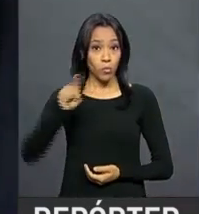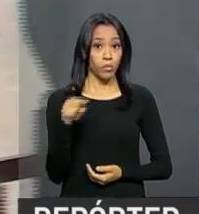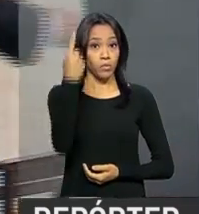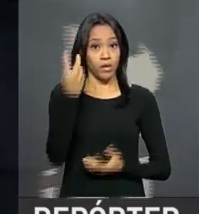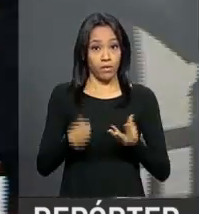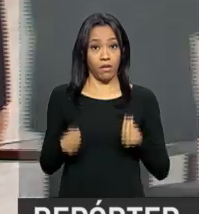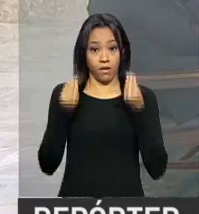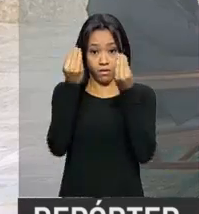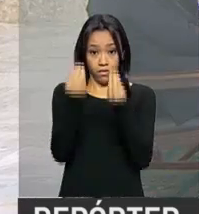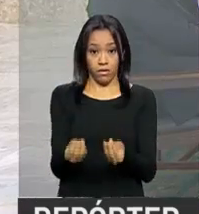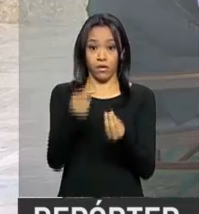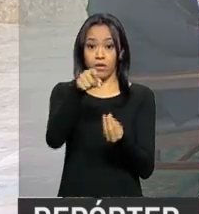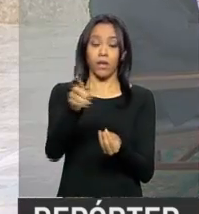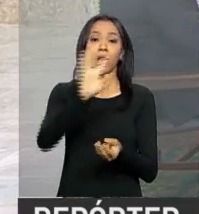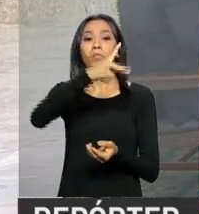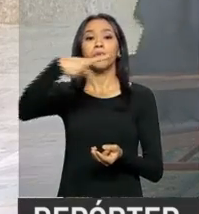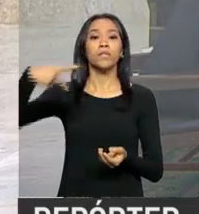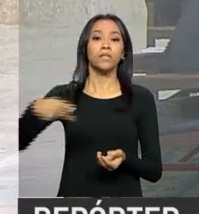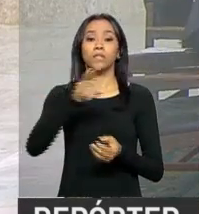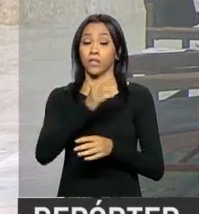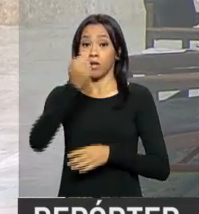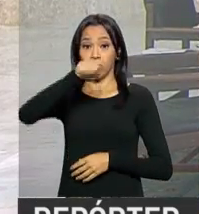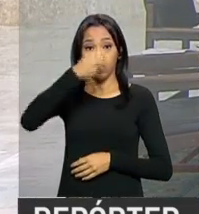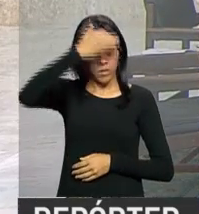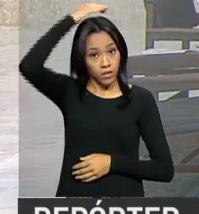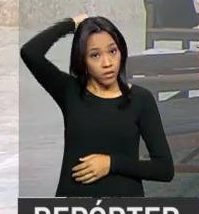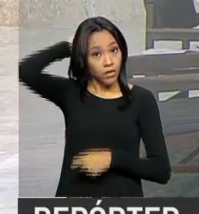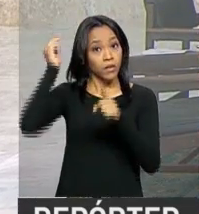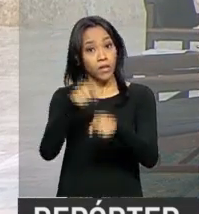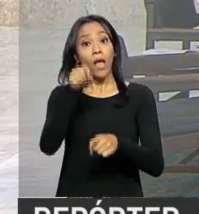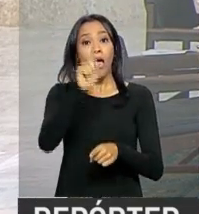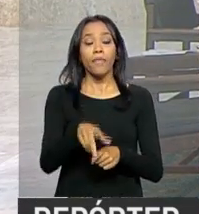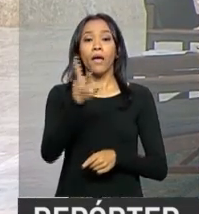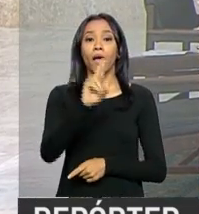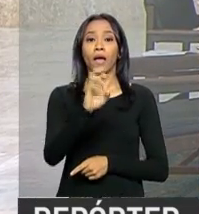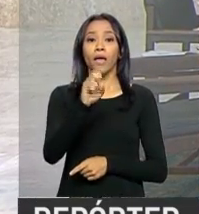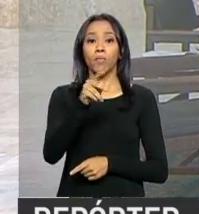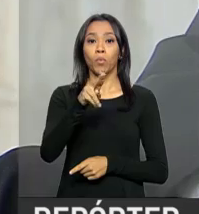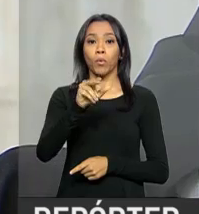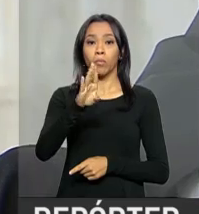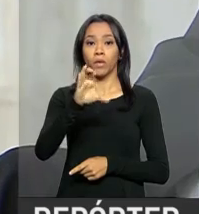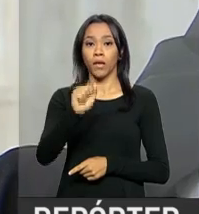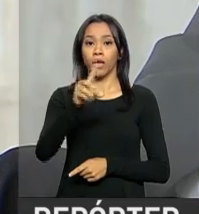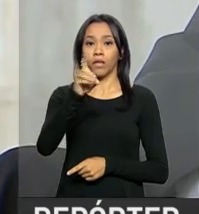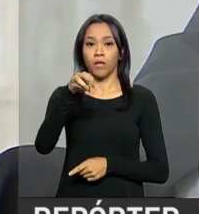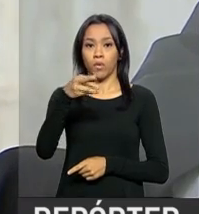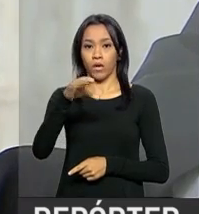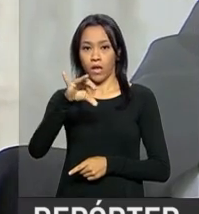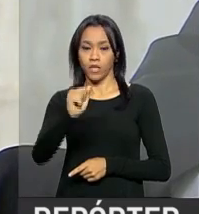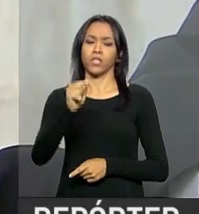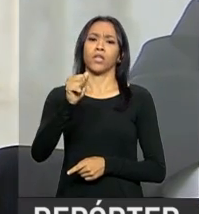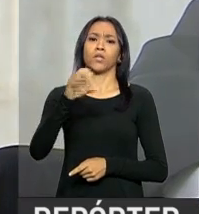entregar a credencial ao presidente interino Michel Temer foi o embaixador da República Democrática do Congo. No ano passado, os